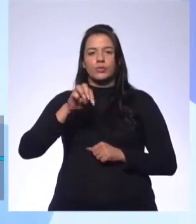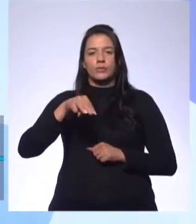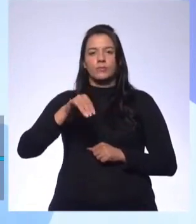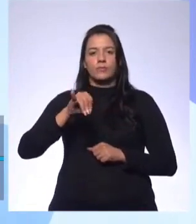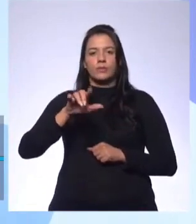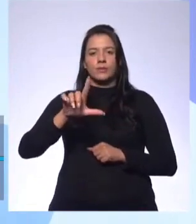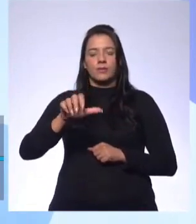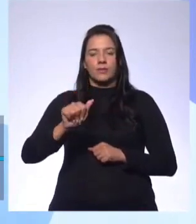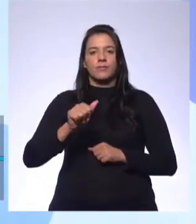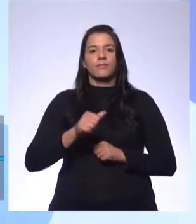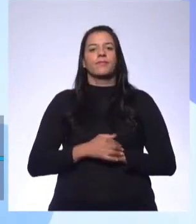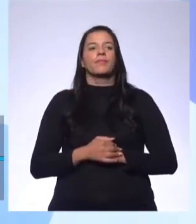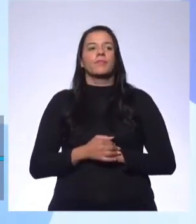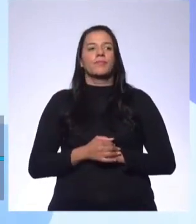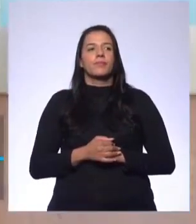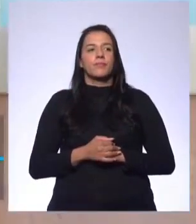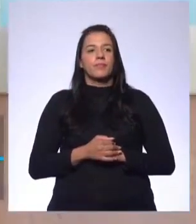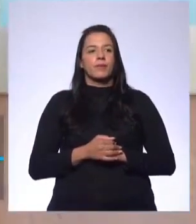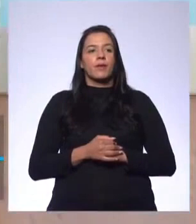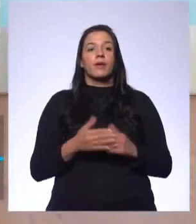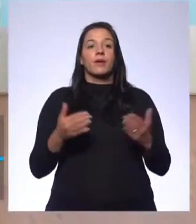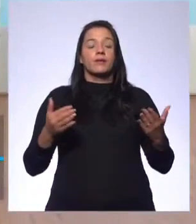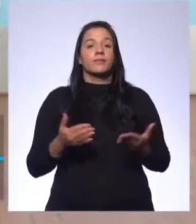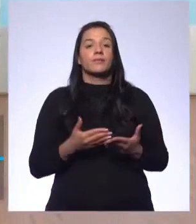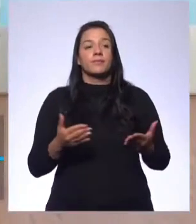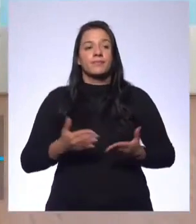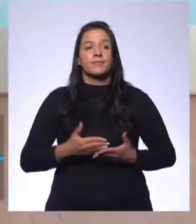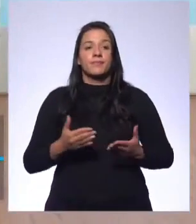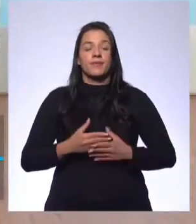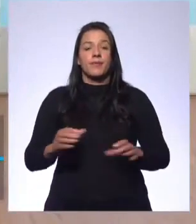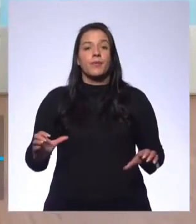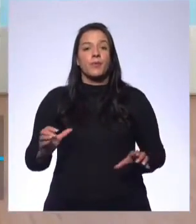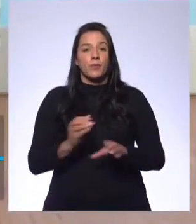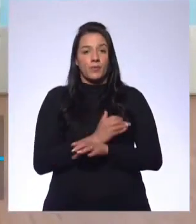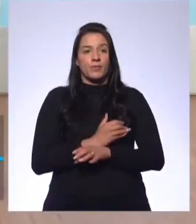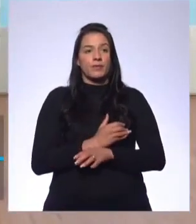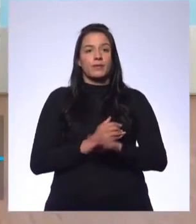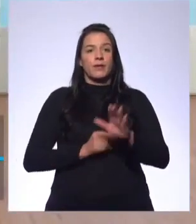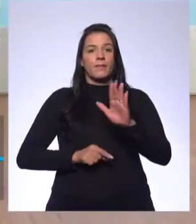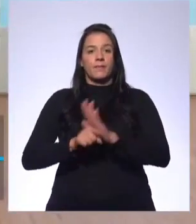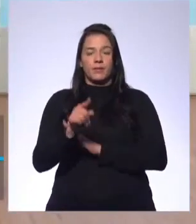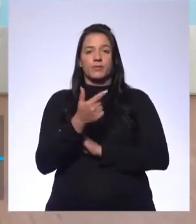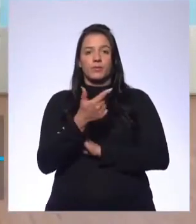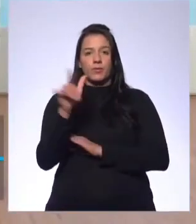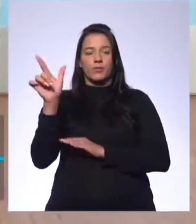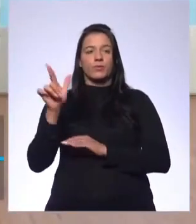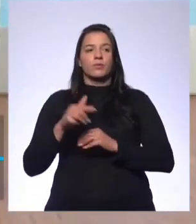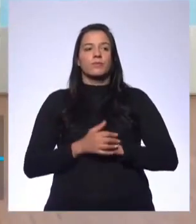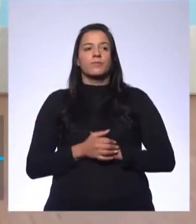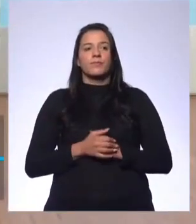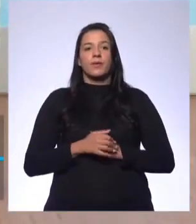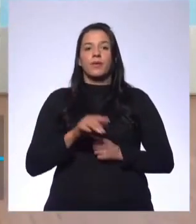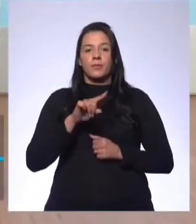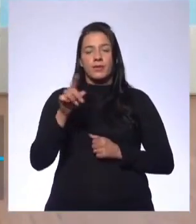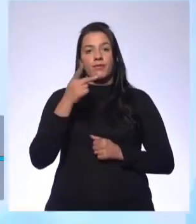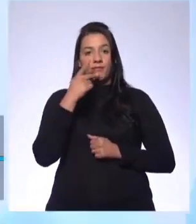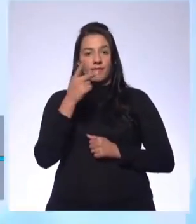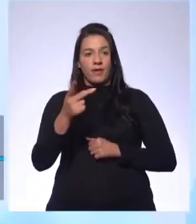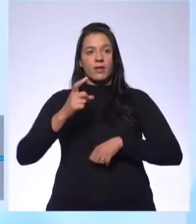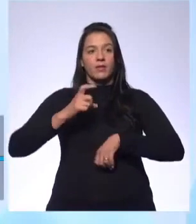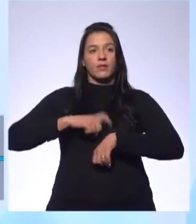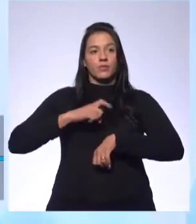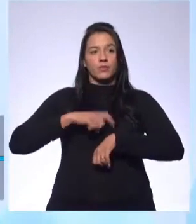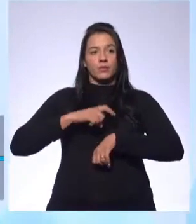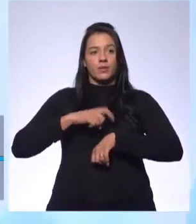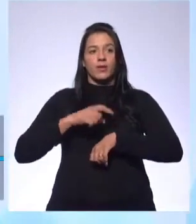Alice, vamos contemplar, ó, completar Isso. essa questão com a outra, porque assim, fala do tempo, aí